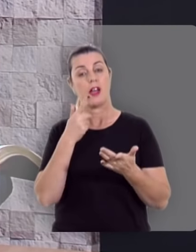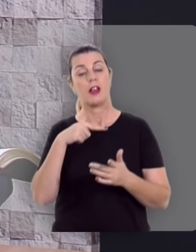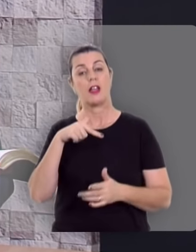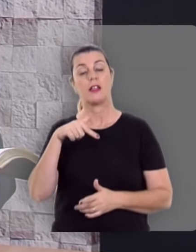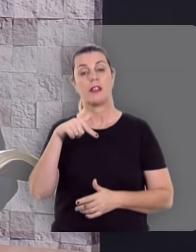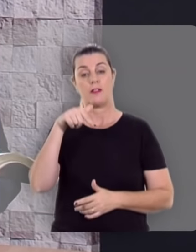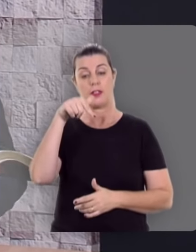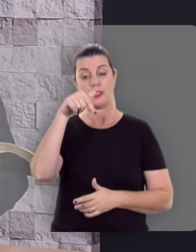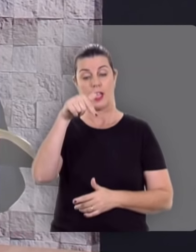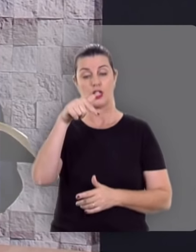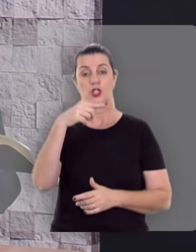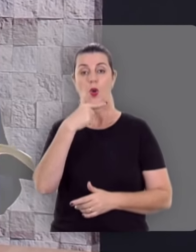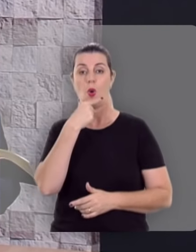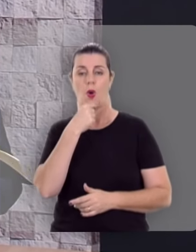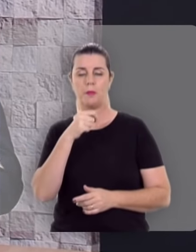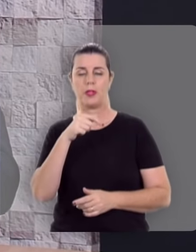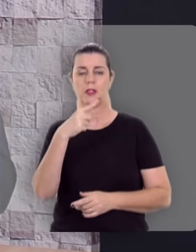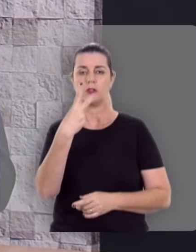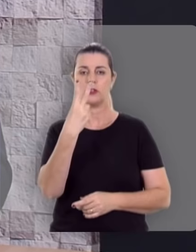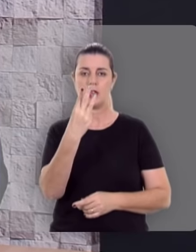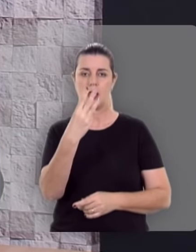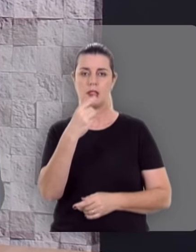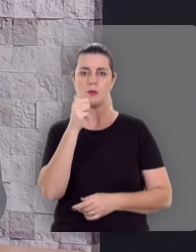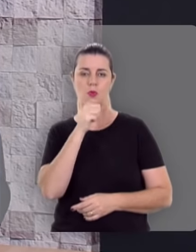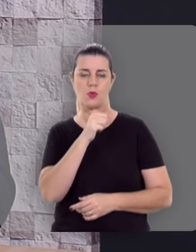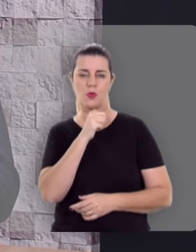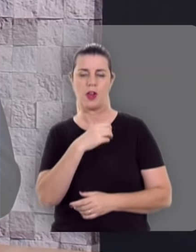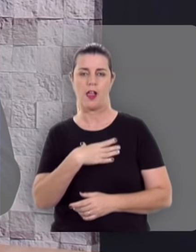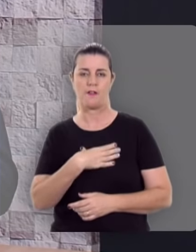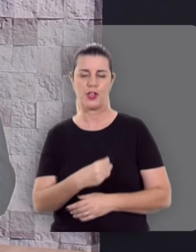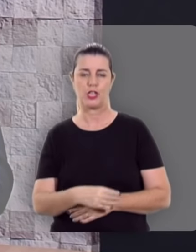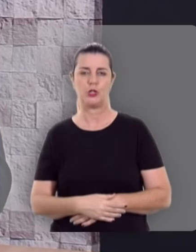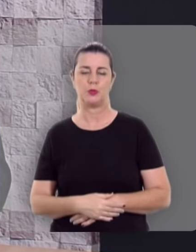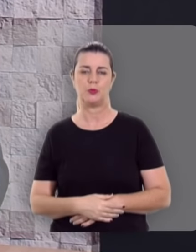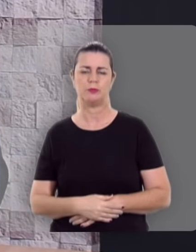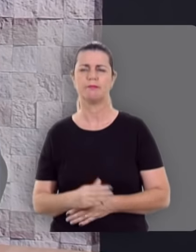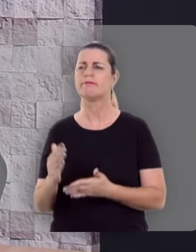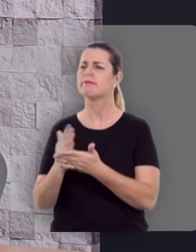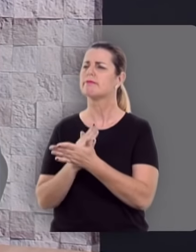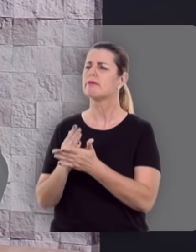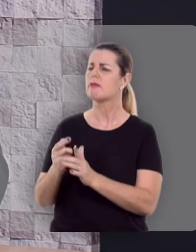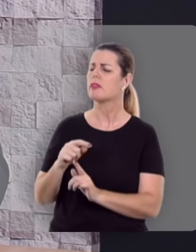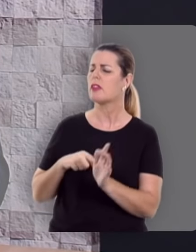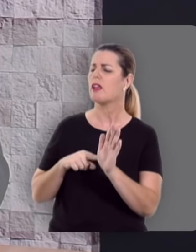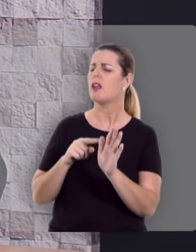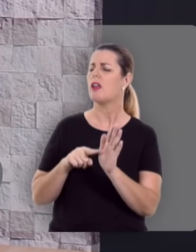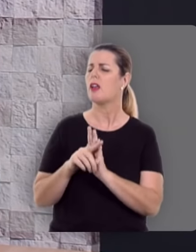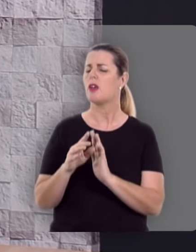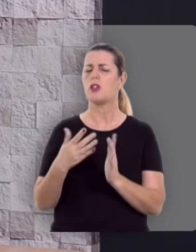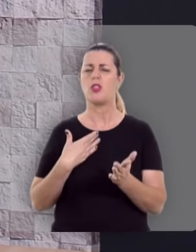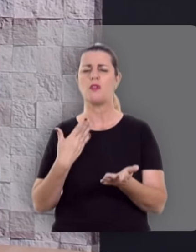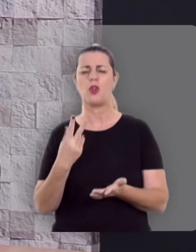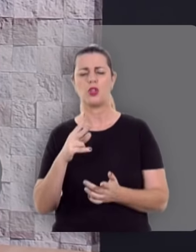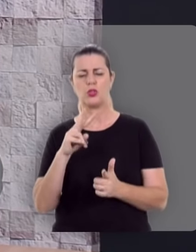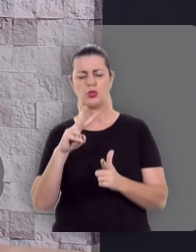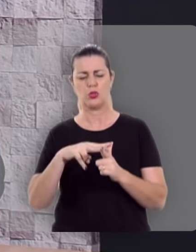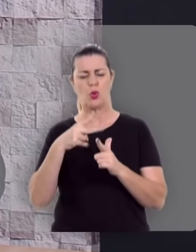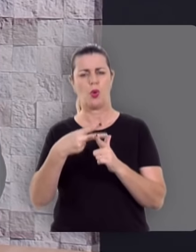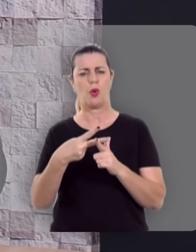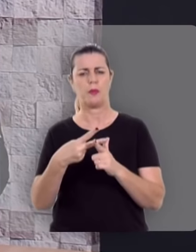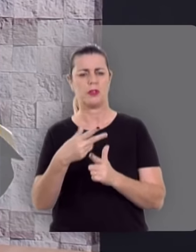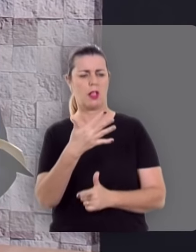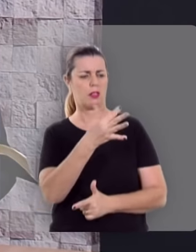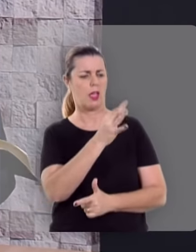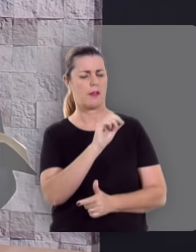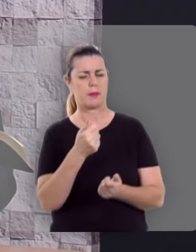Diz a Bíblia que Jó teve mais 7 filhos e 3 filhos, como outrora tivera. Alguém talvez pergunte, mas não